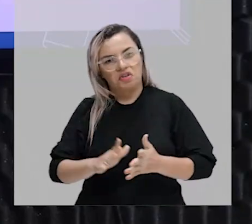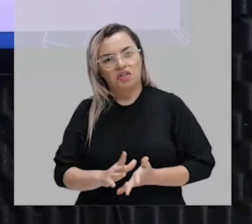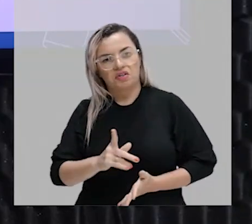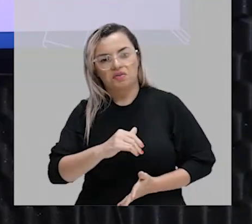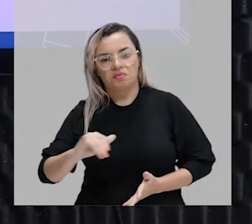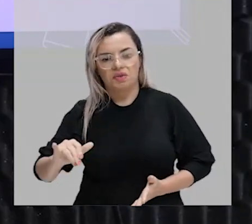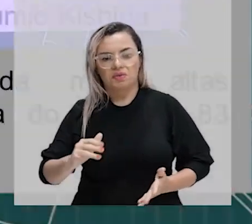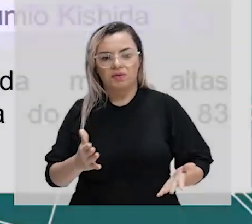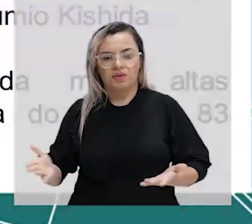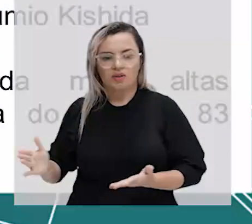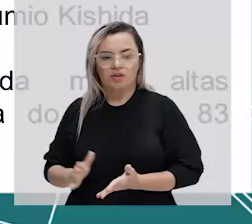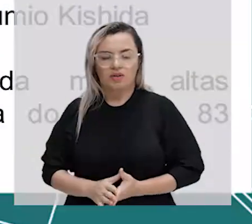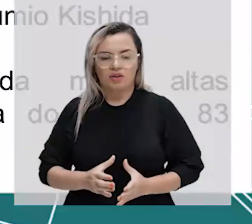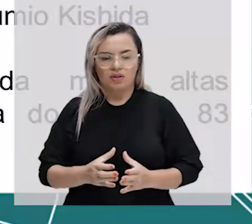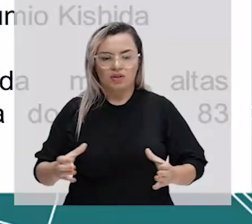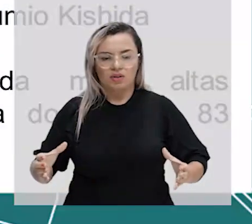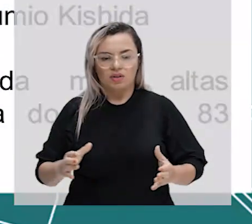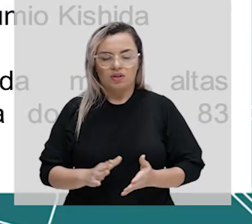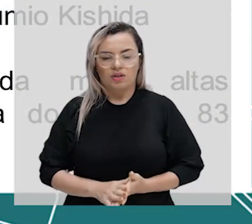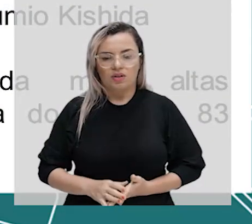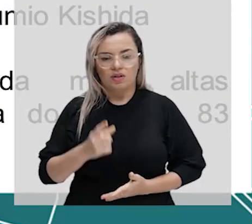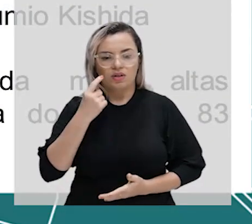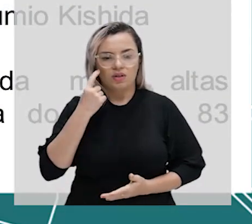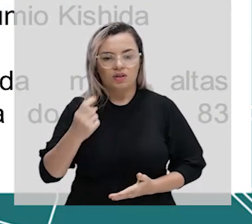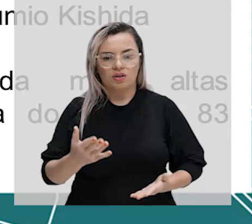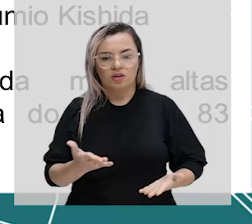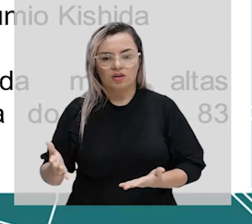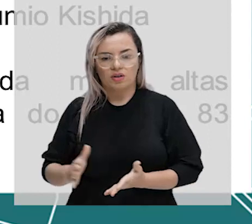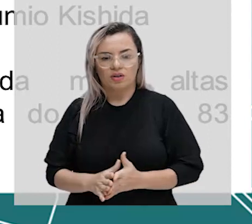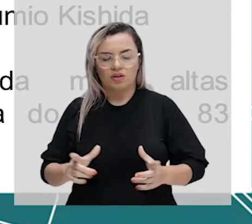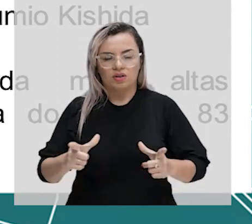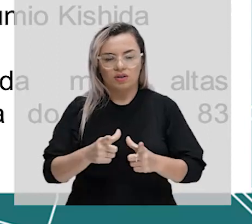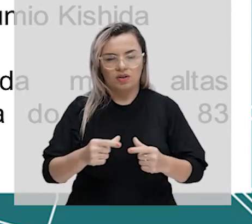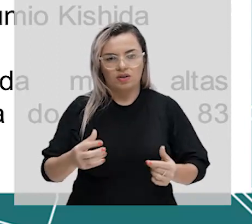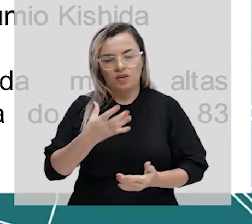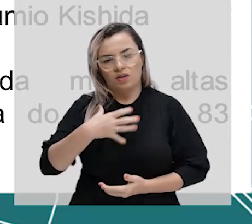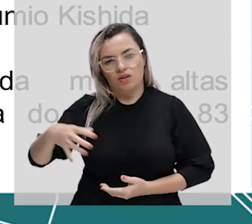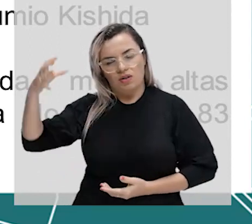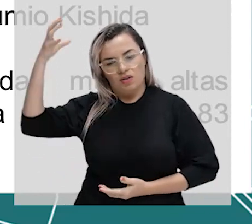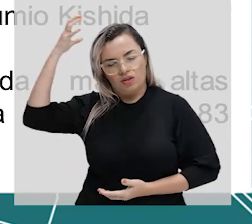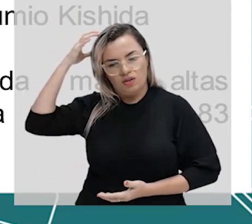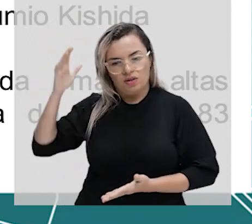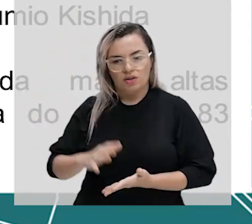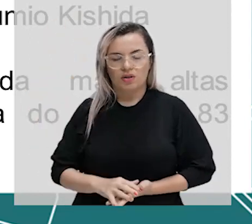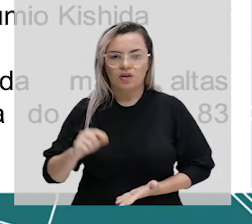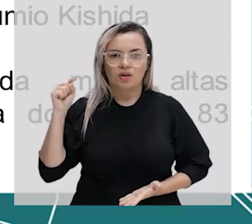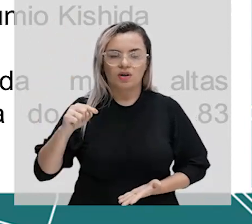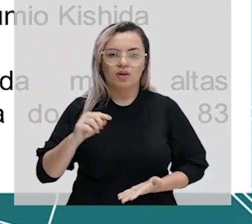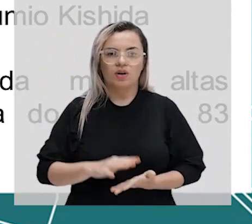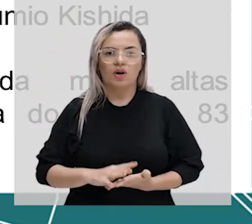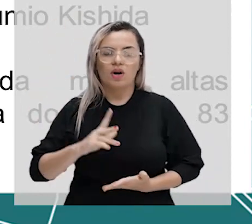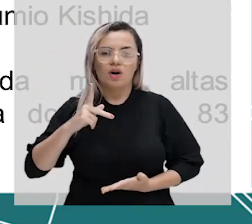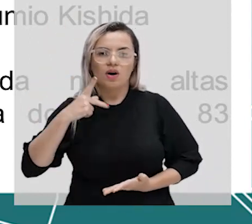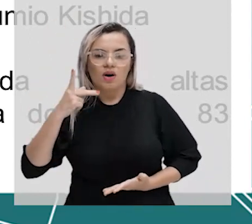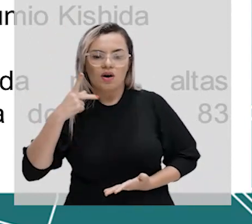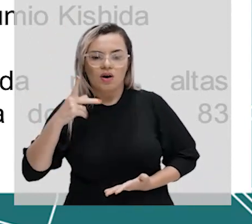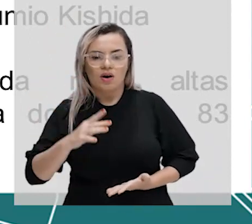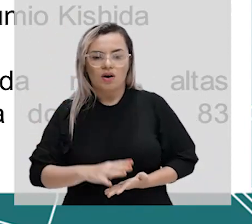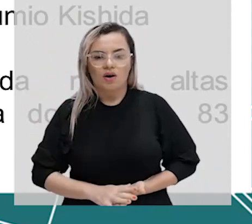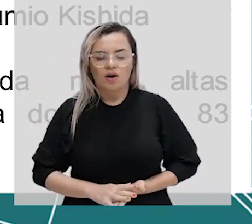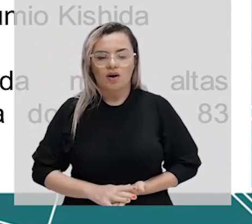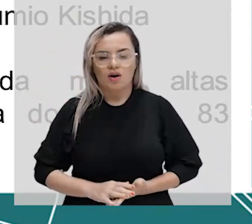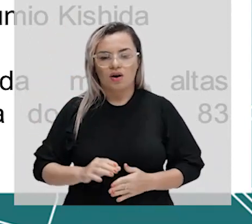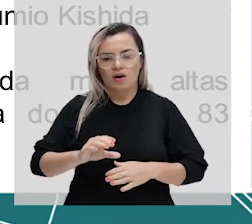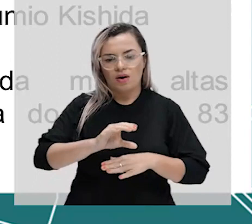tá? Questão interessante, tá? O Japão, galera, ele é uma monarquia constitucional parlamentarista. O que isso representa dizer, Marcos? Ele vai ter